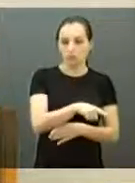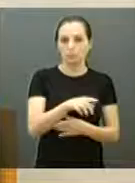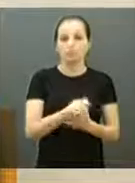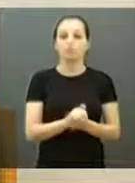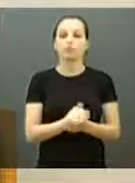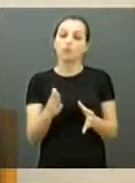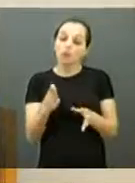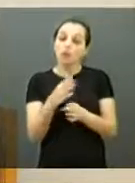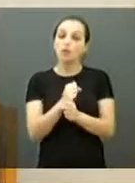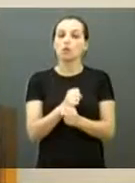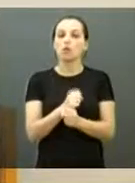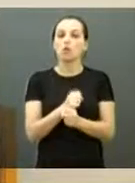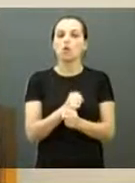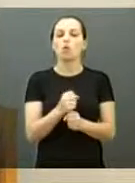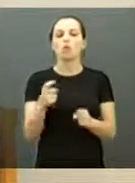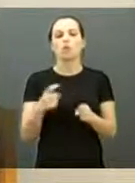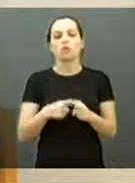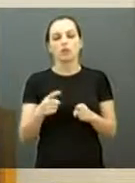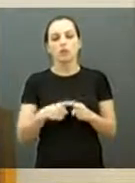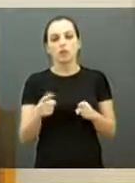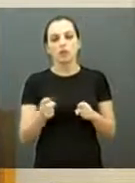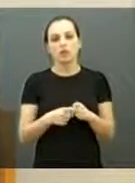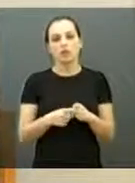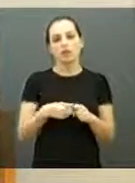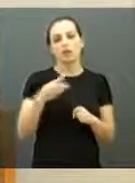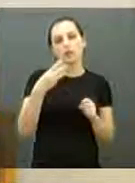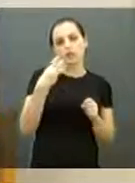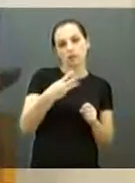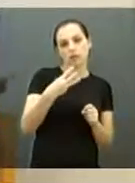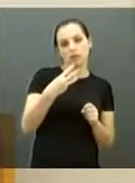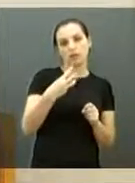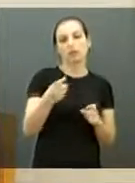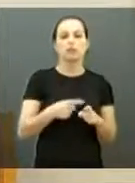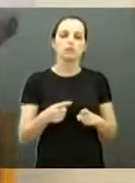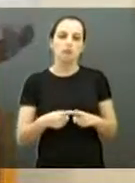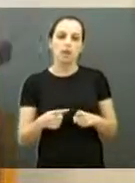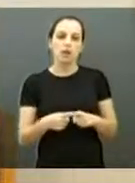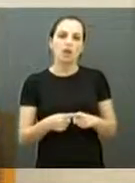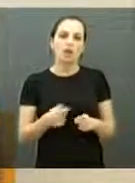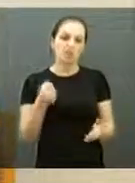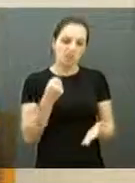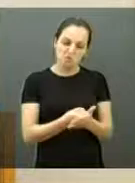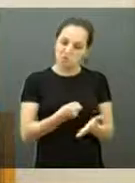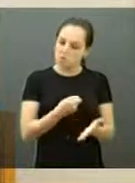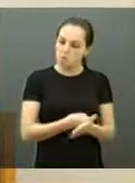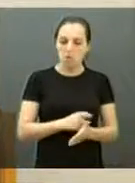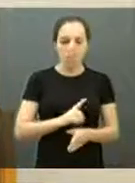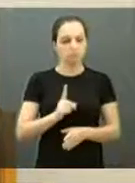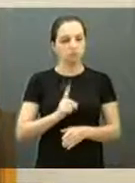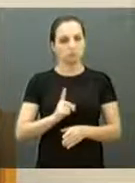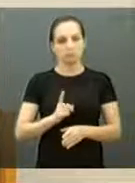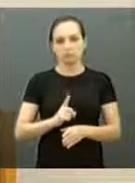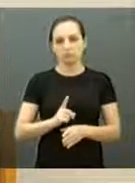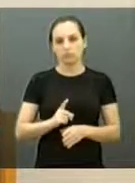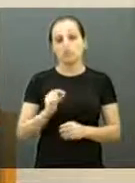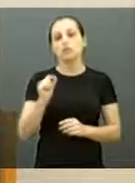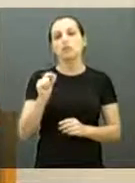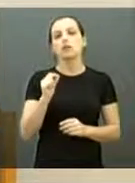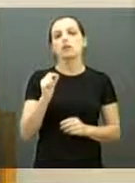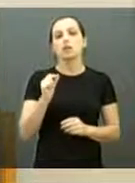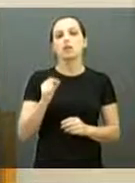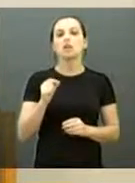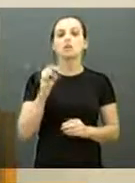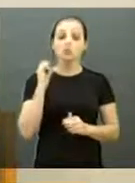nós mostramos, tem 3 médicos que realmente não cumprem, eu não conversei e não sei os argumentos. Isso aqui é